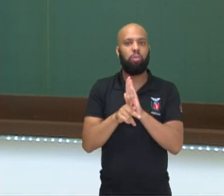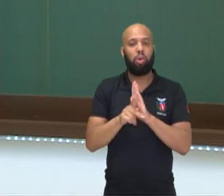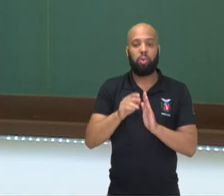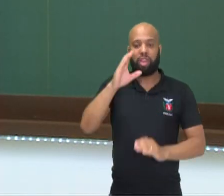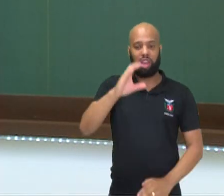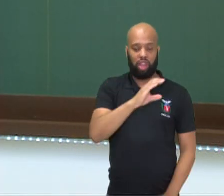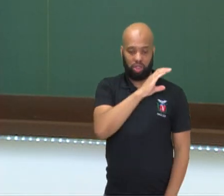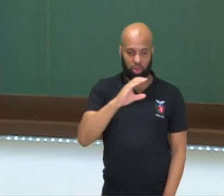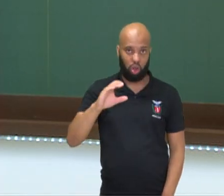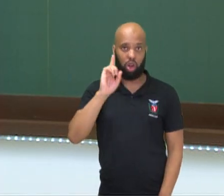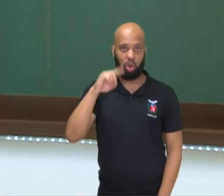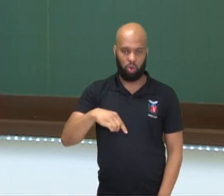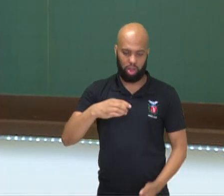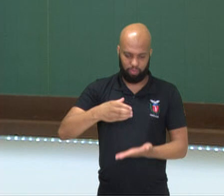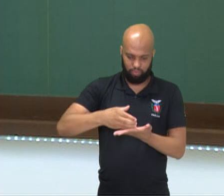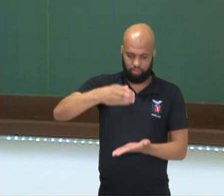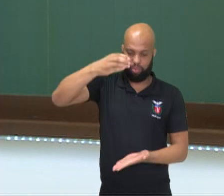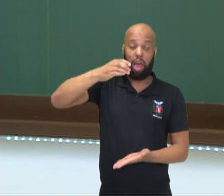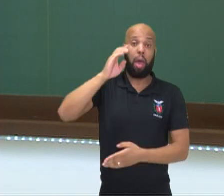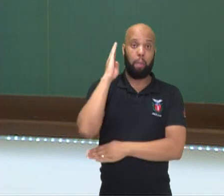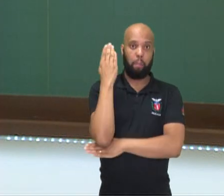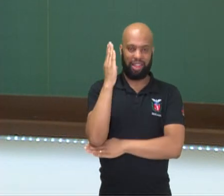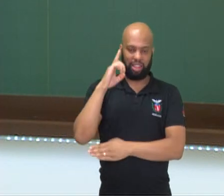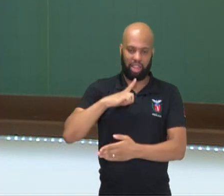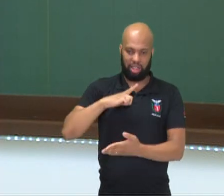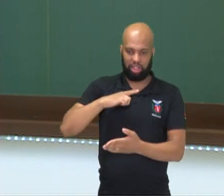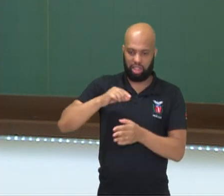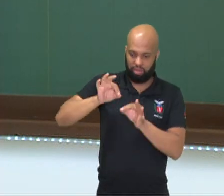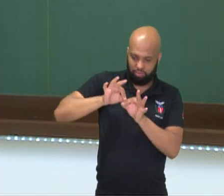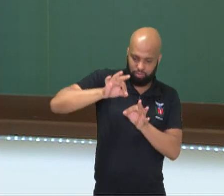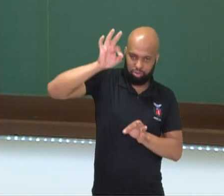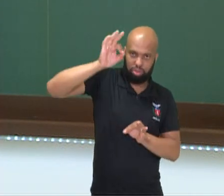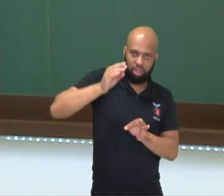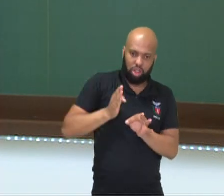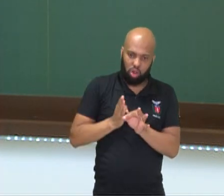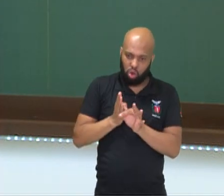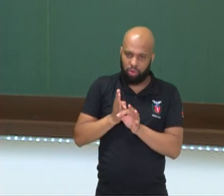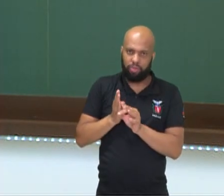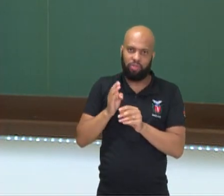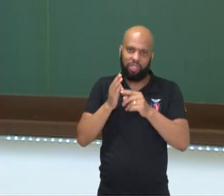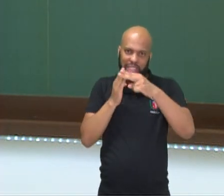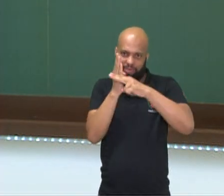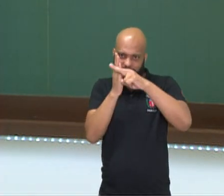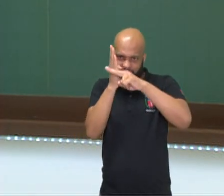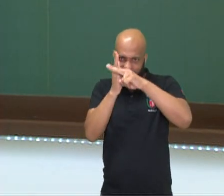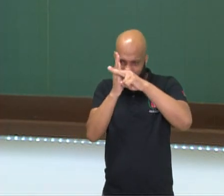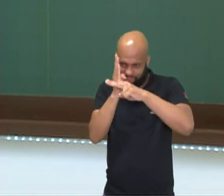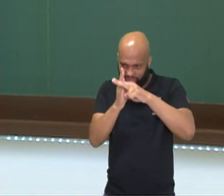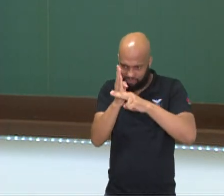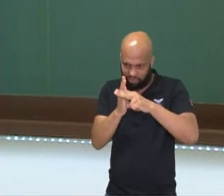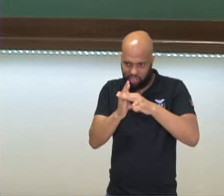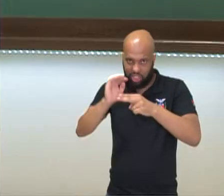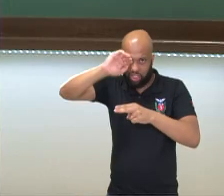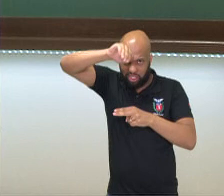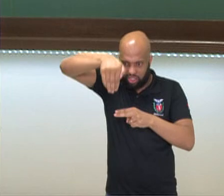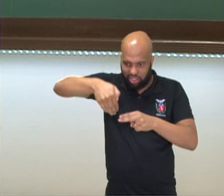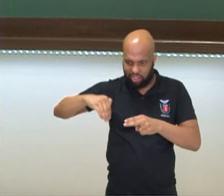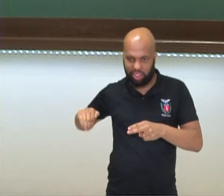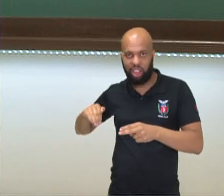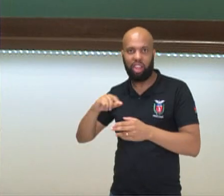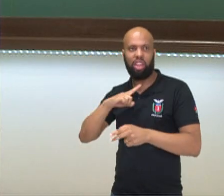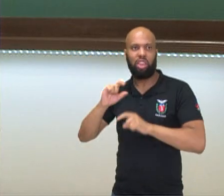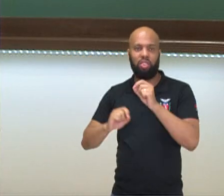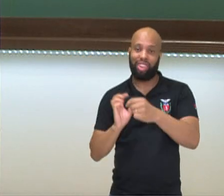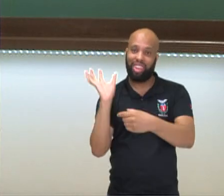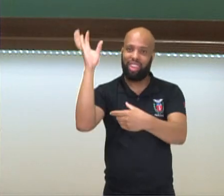em madeira e eles cortavam uma parte de trás desses santos, deixando esse santo oco, e